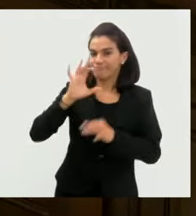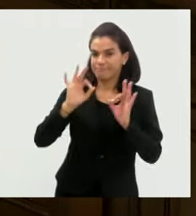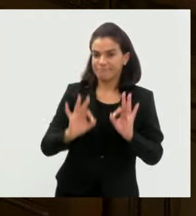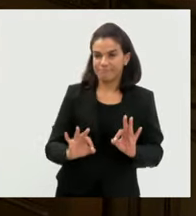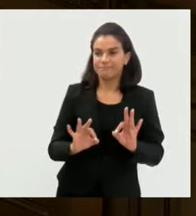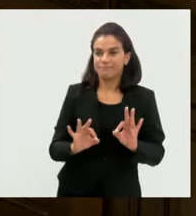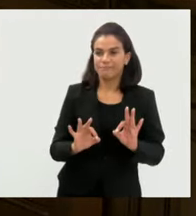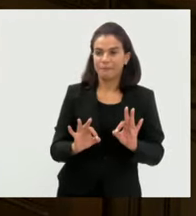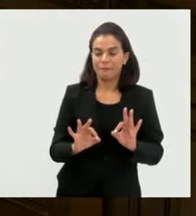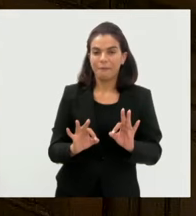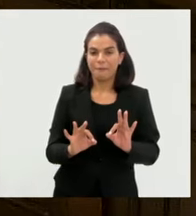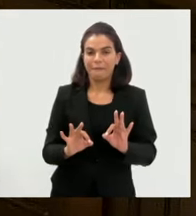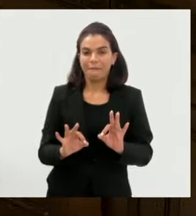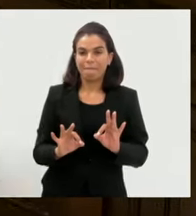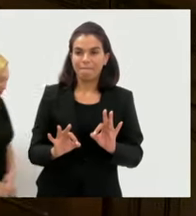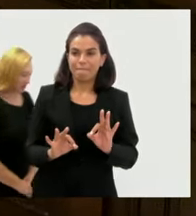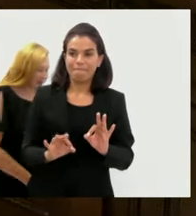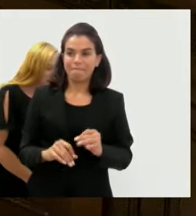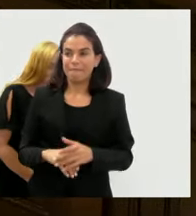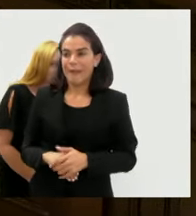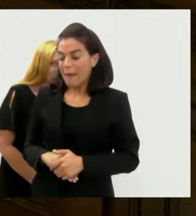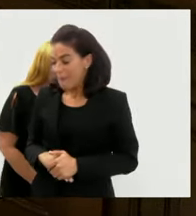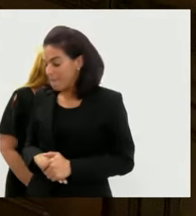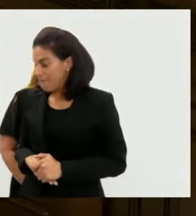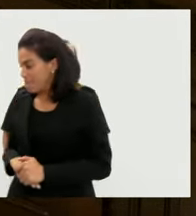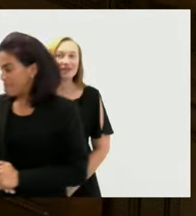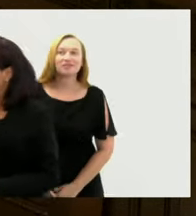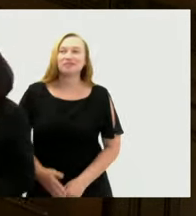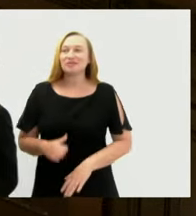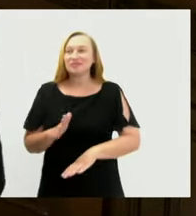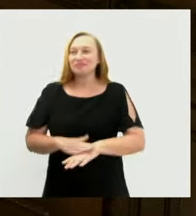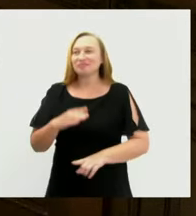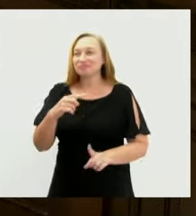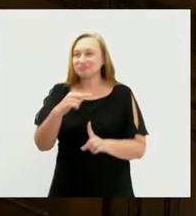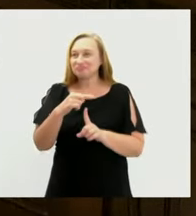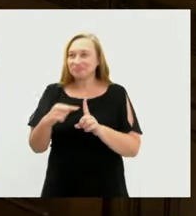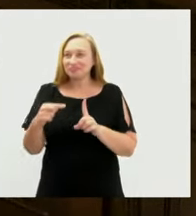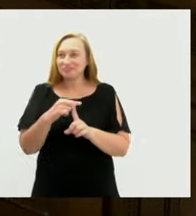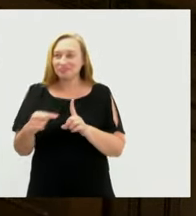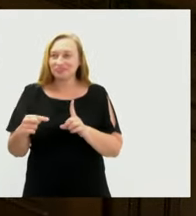nós já coletamos mais da metade